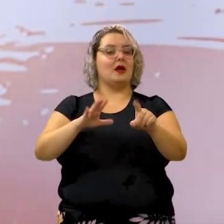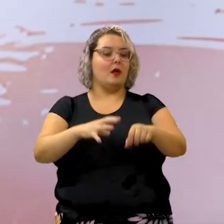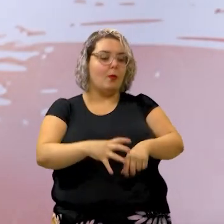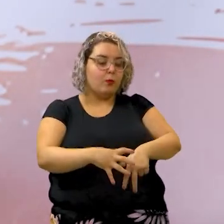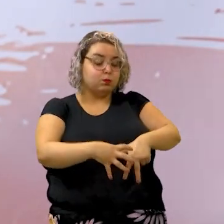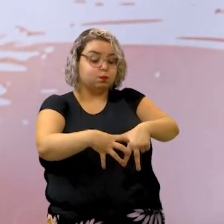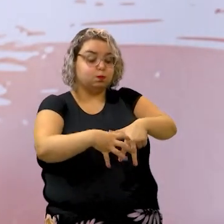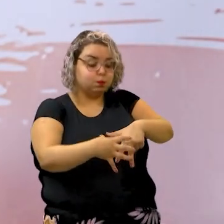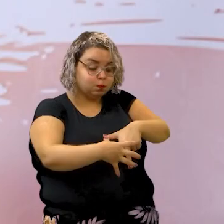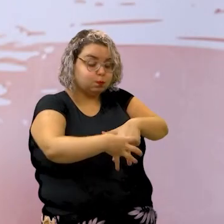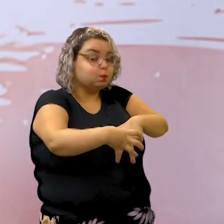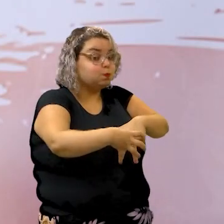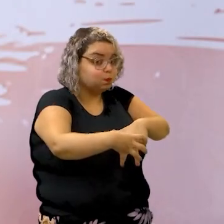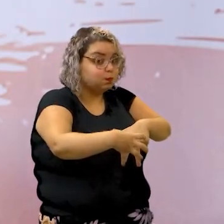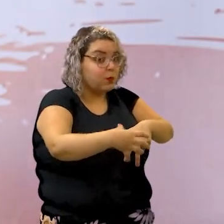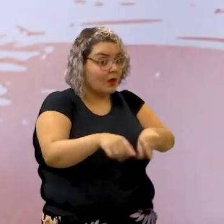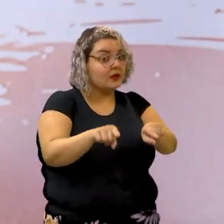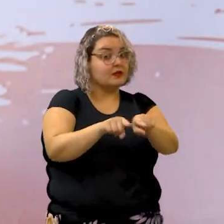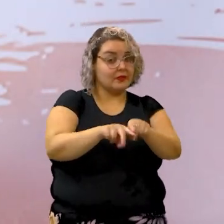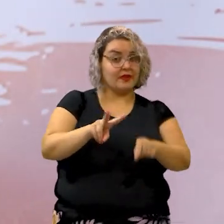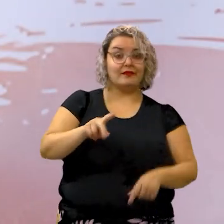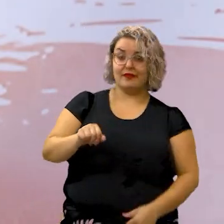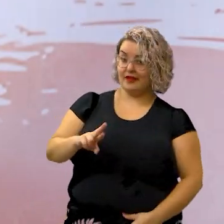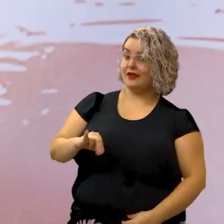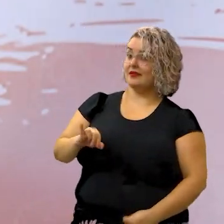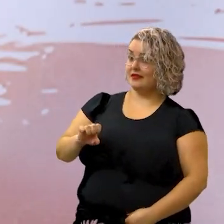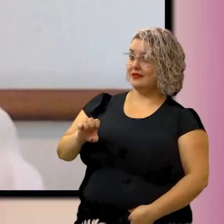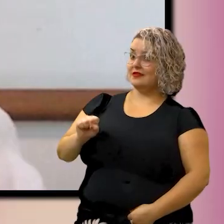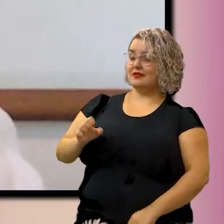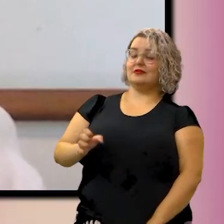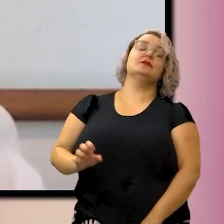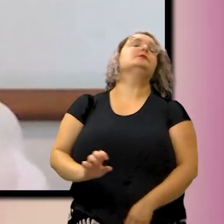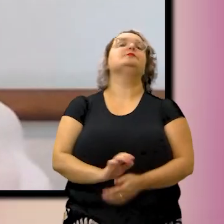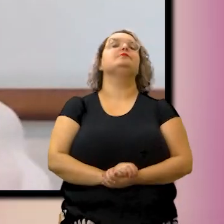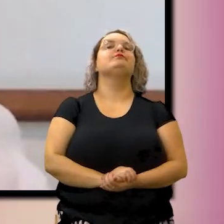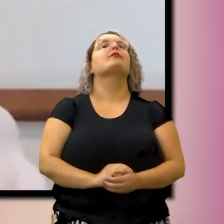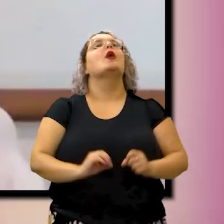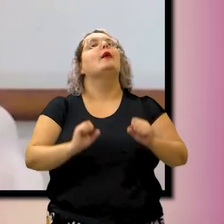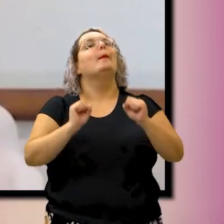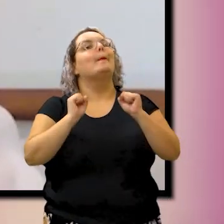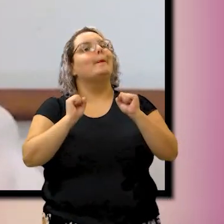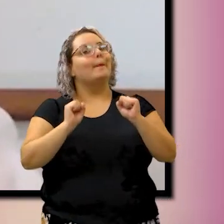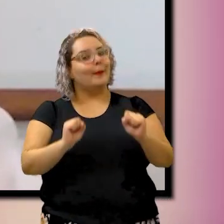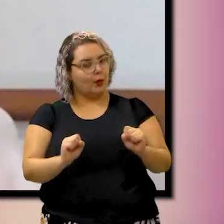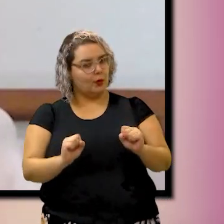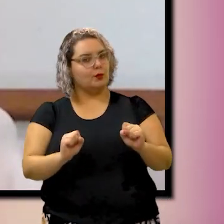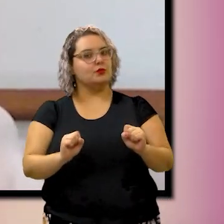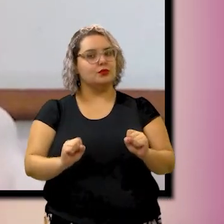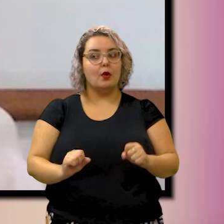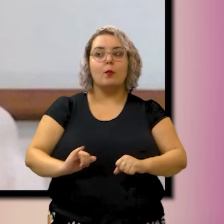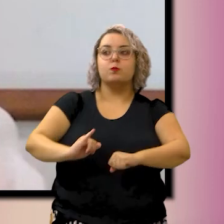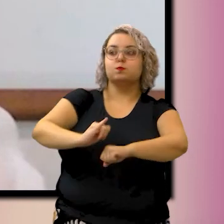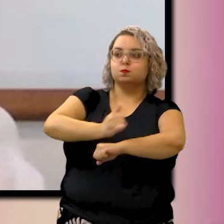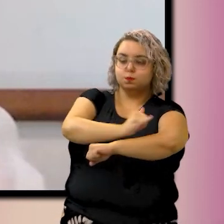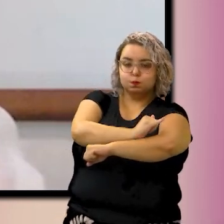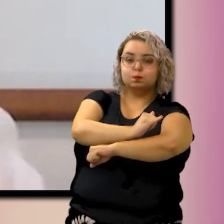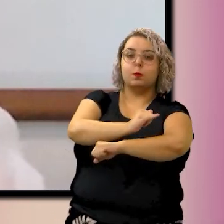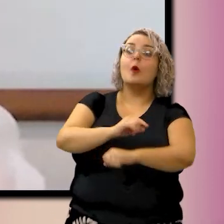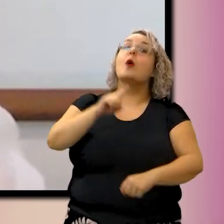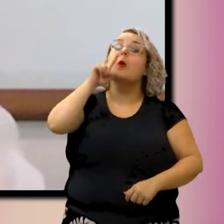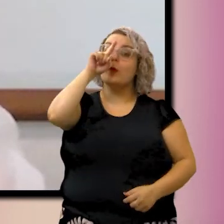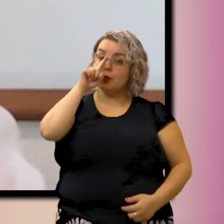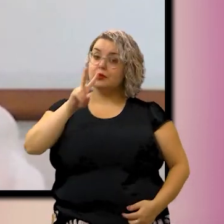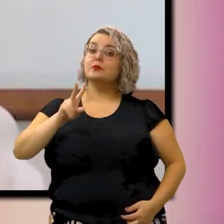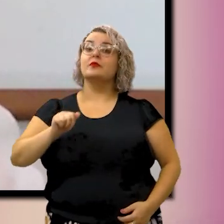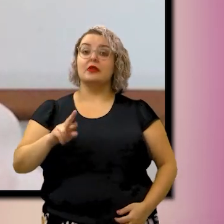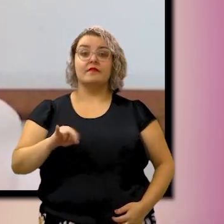de inchaço e até provocar varizes? Pode, a obesidade ela é um fator de risco para varizes, sim,